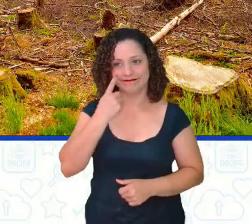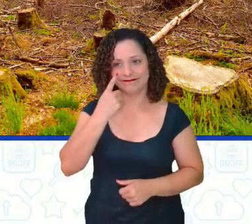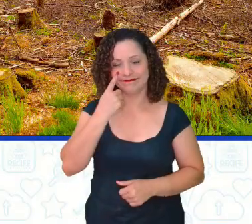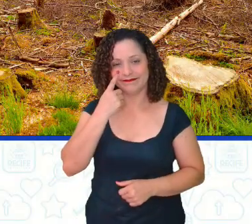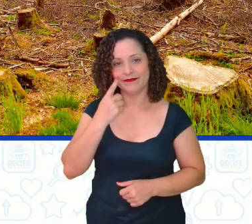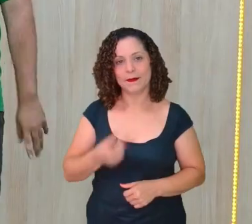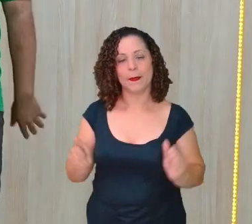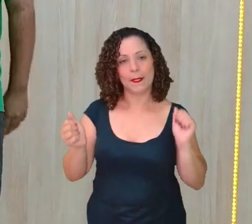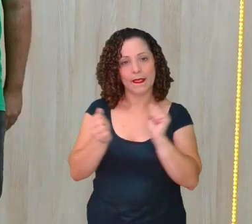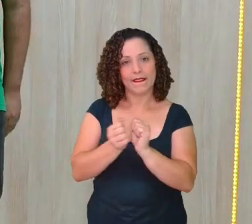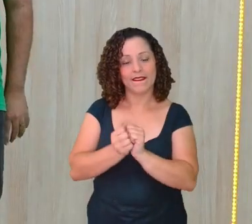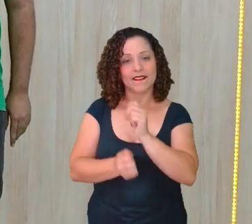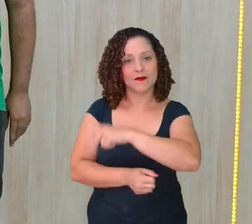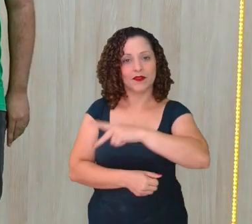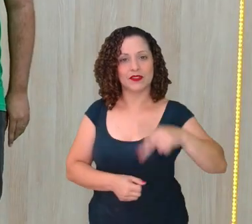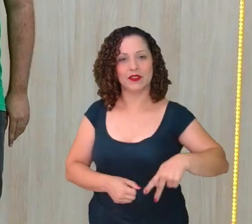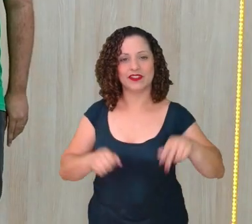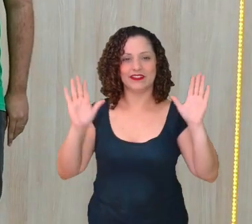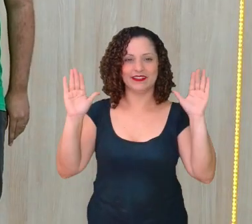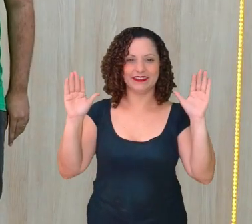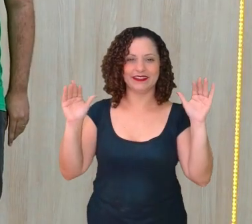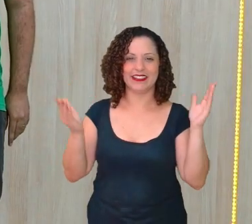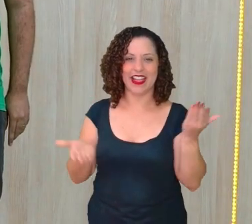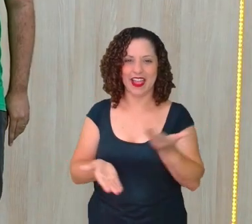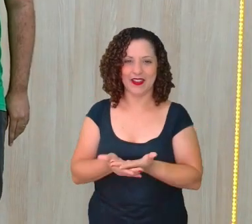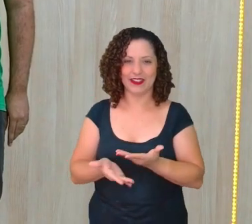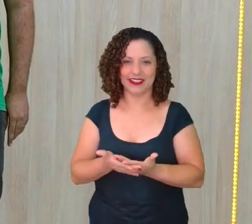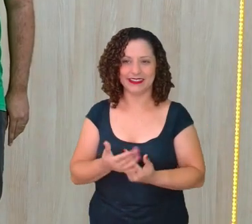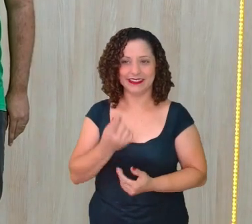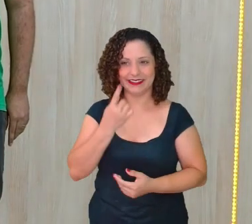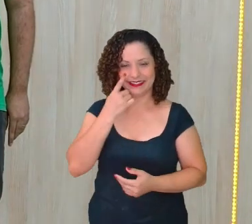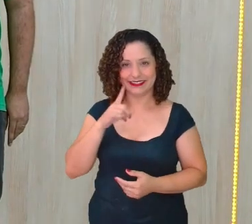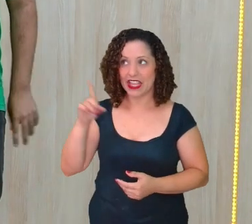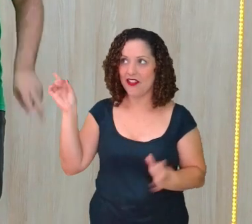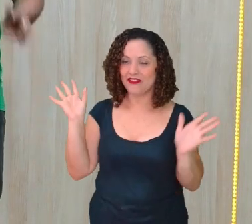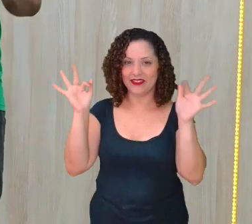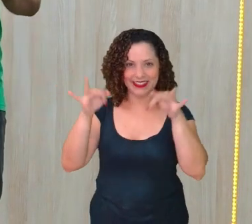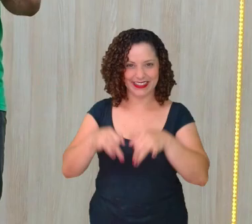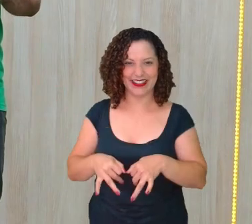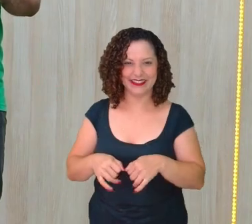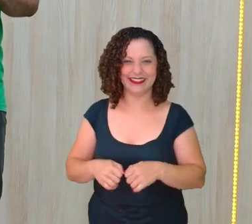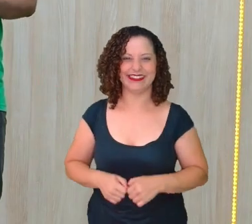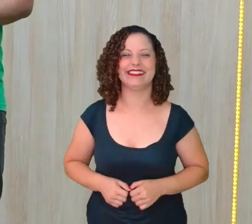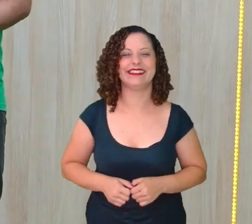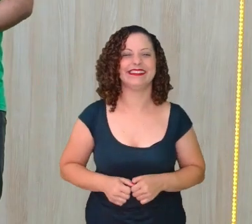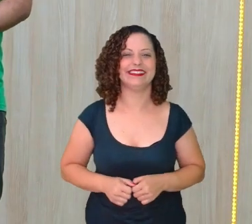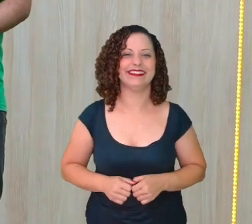com os seus professores. Até a próxima aula. Vai ficar azul, ó. Quem encerrou, ó. Olha...